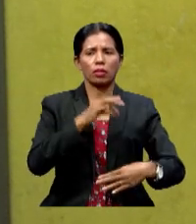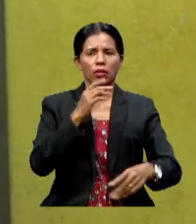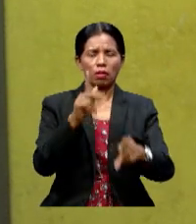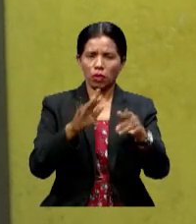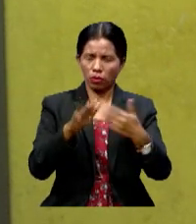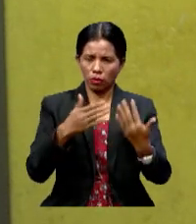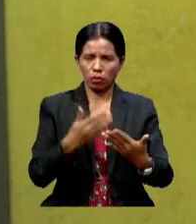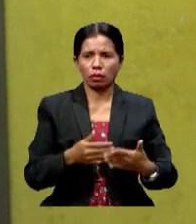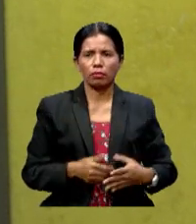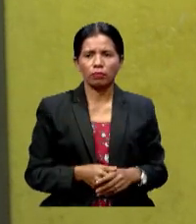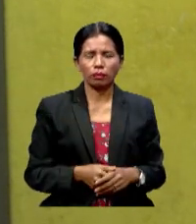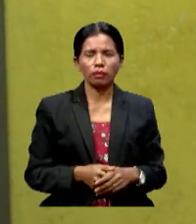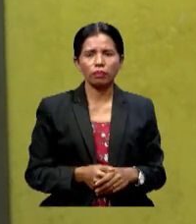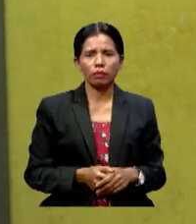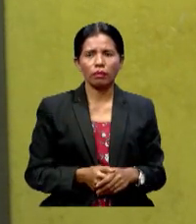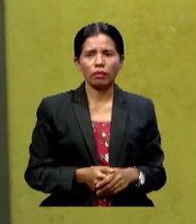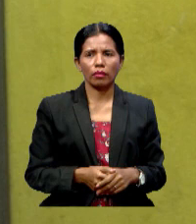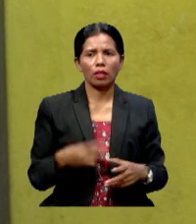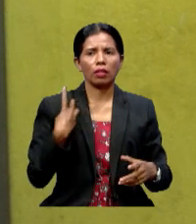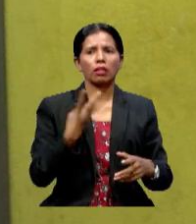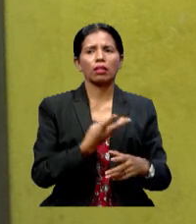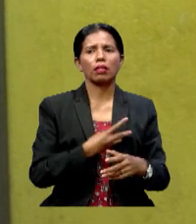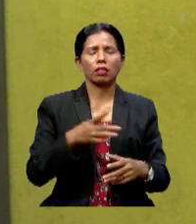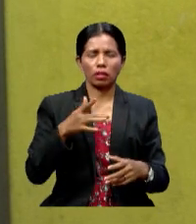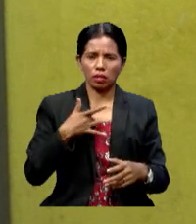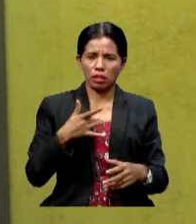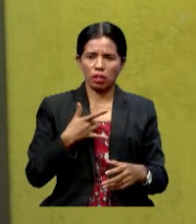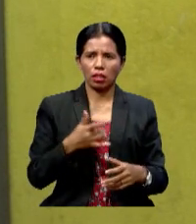Nebe, buat ser ita sinti